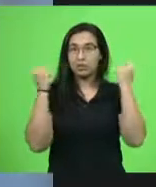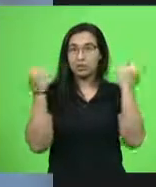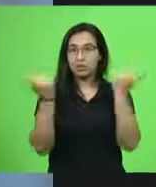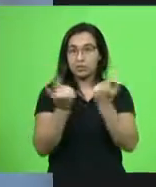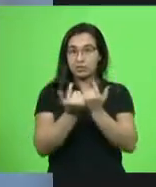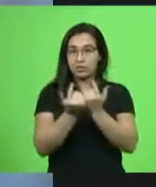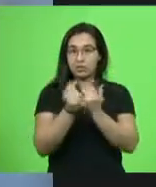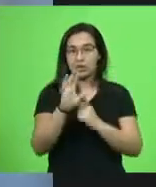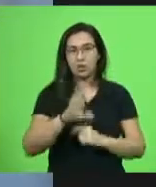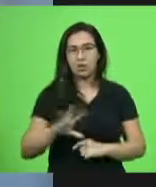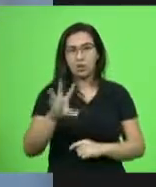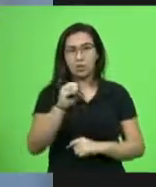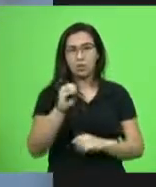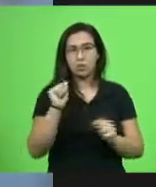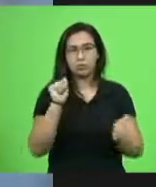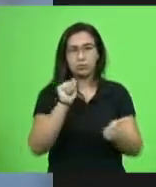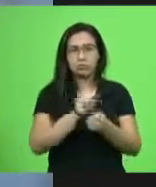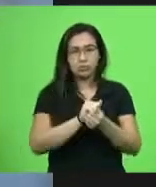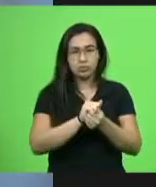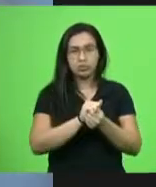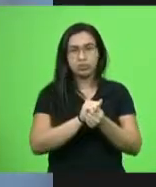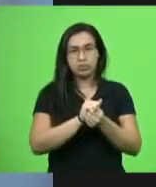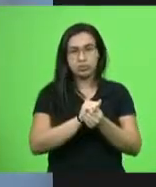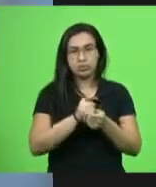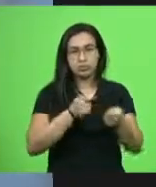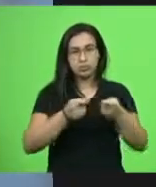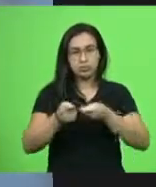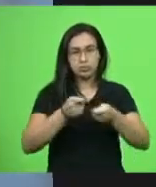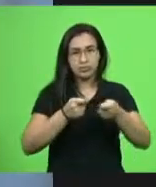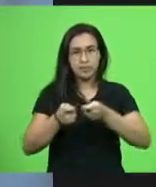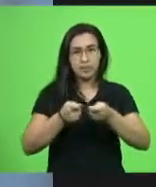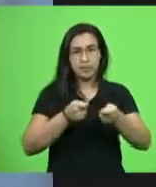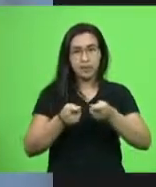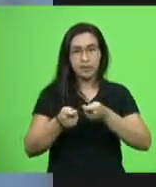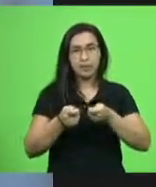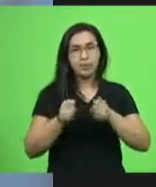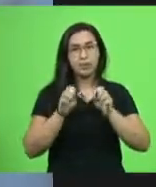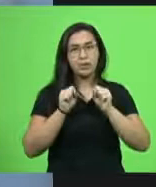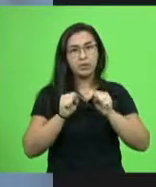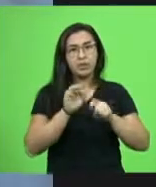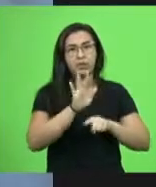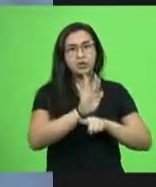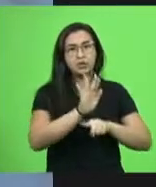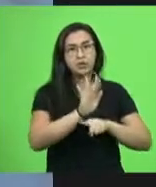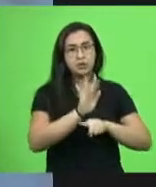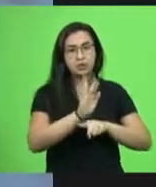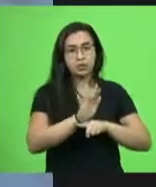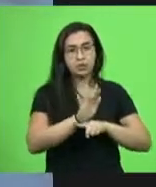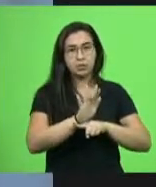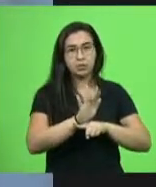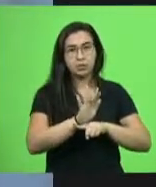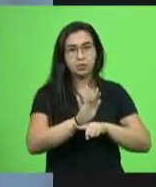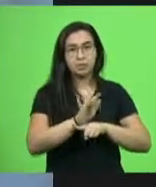nós todos juntos, mais uma vez, da nossa economia, podendo contribuir. O deputado